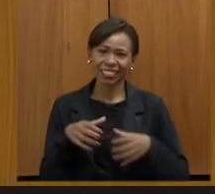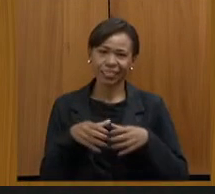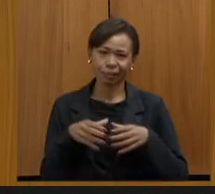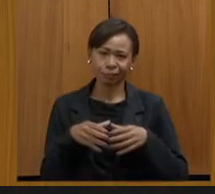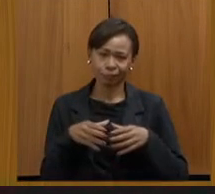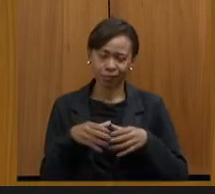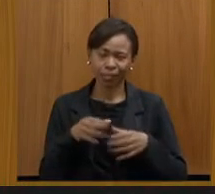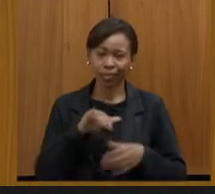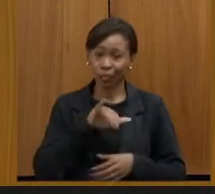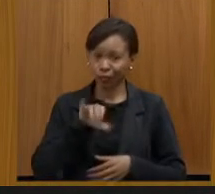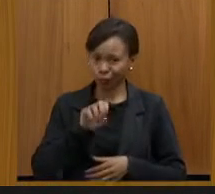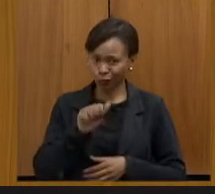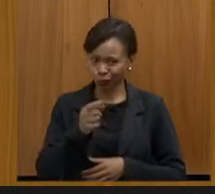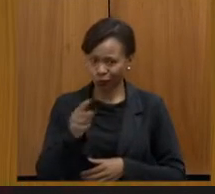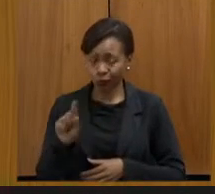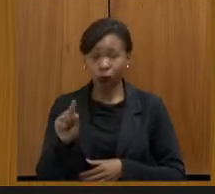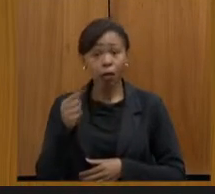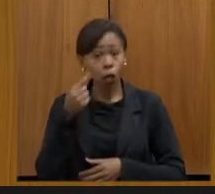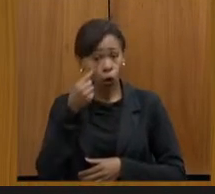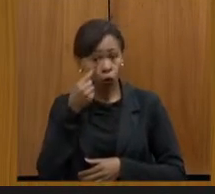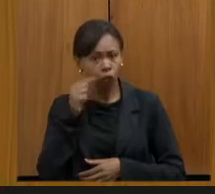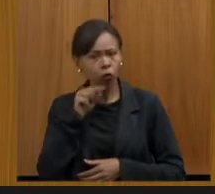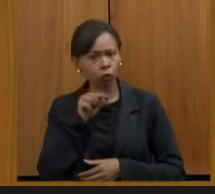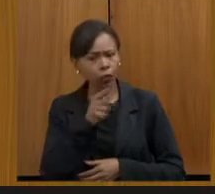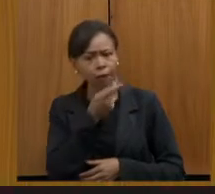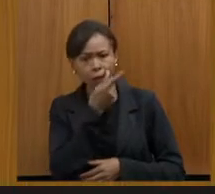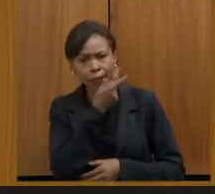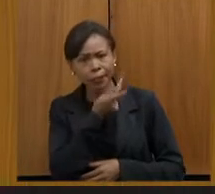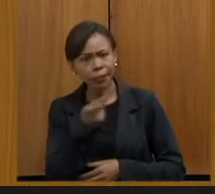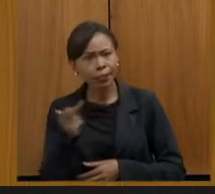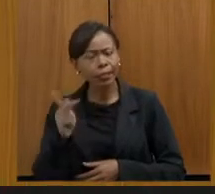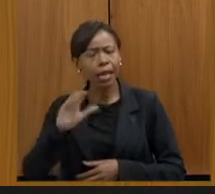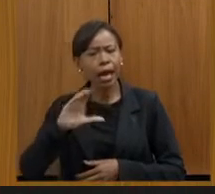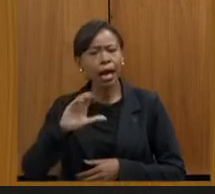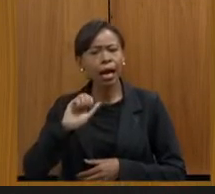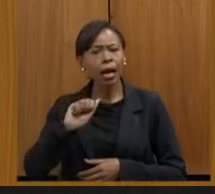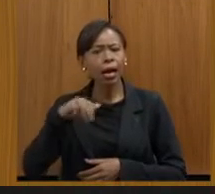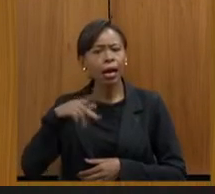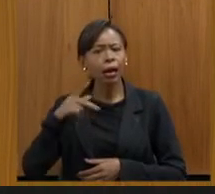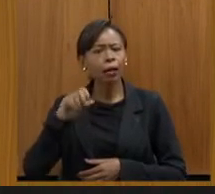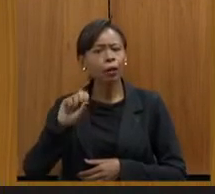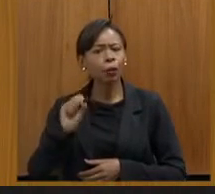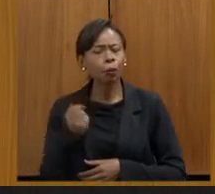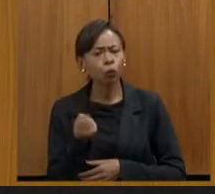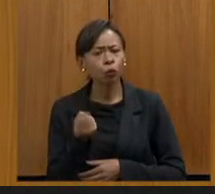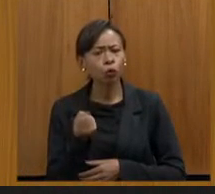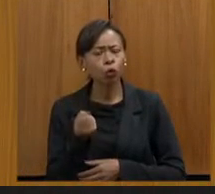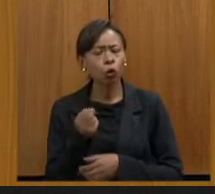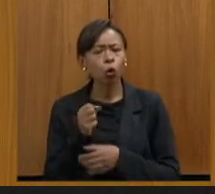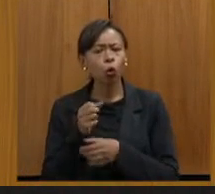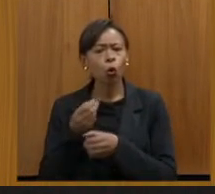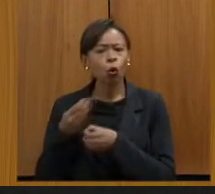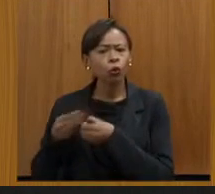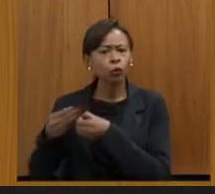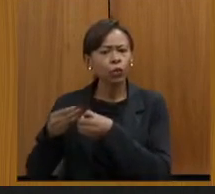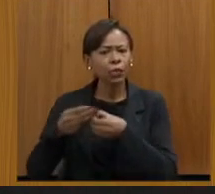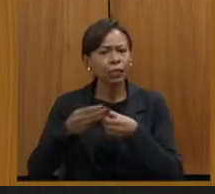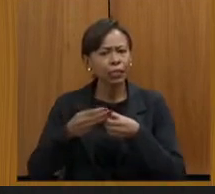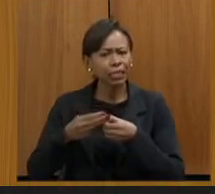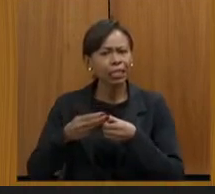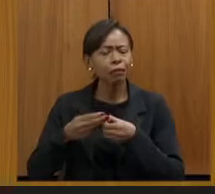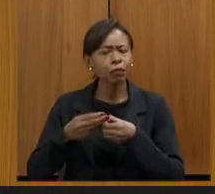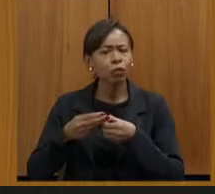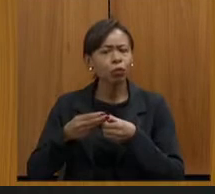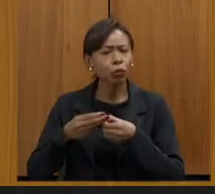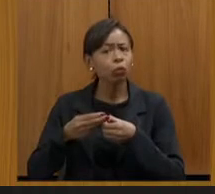visto aí as suas visitas também a campo, acompanhando lá os diversos municípios que tem, que compõem o colar